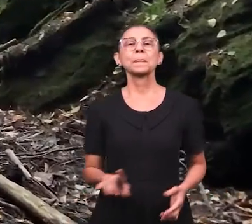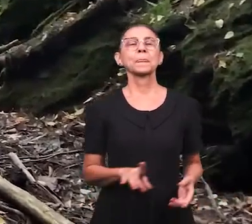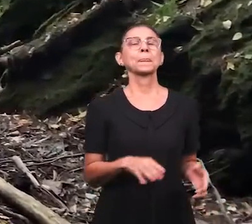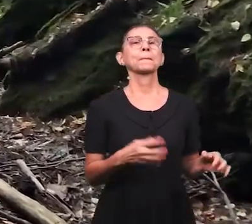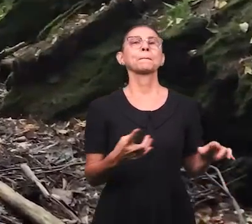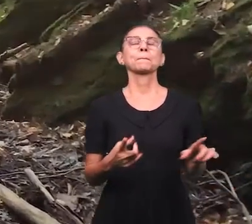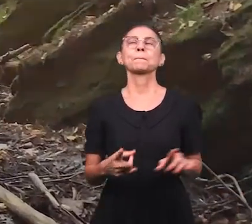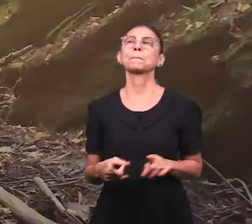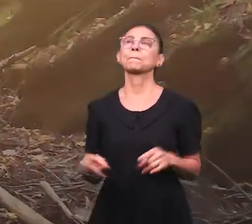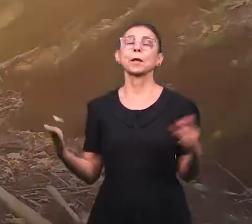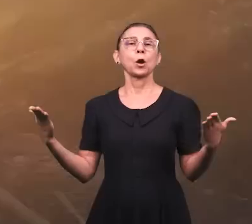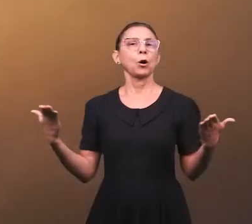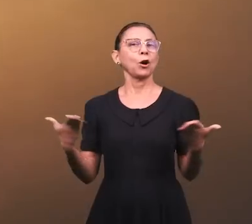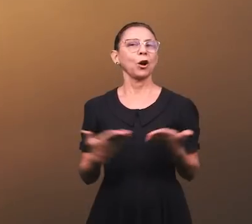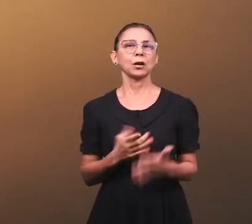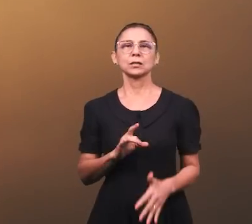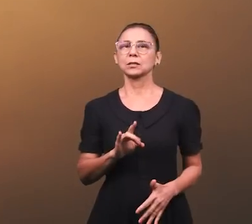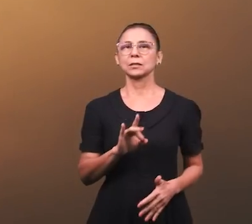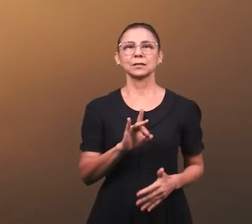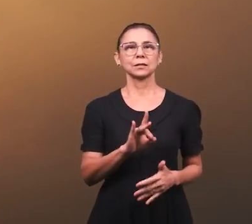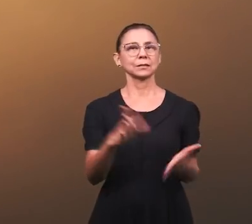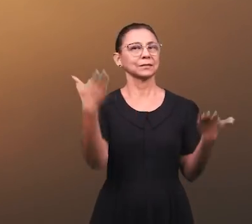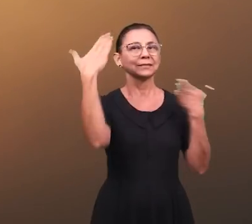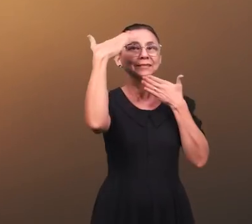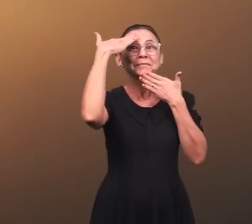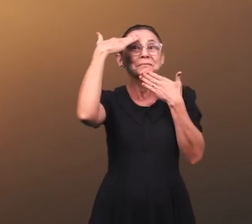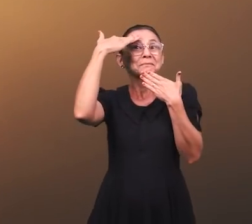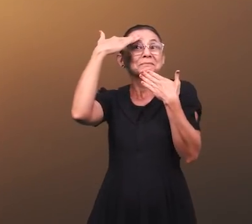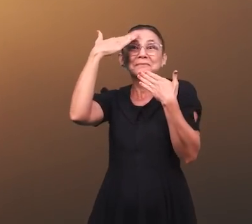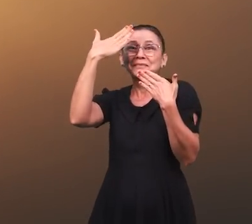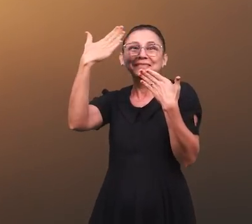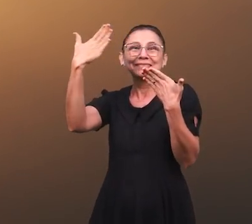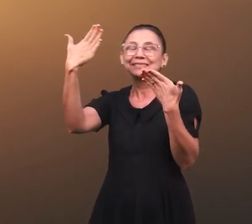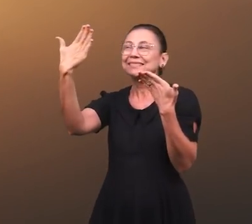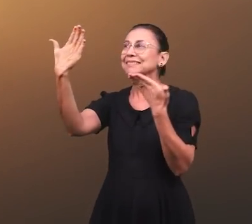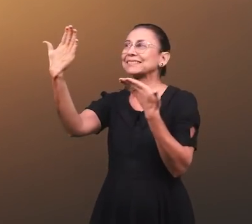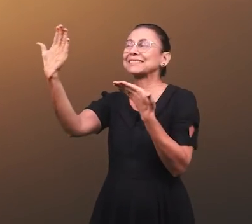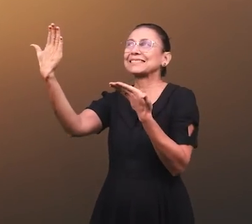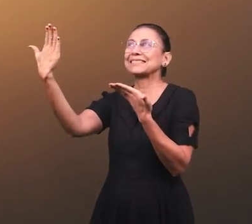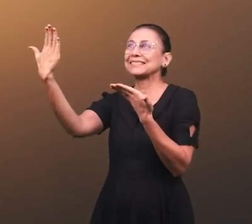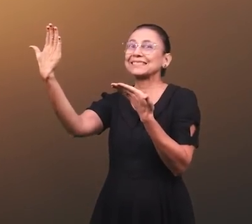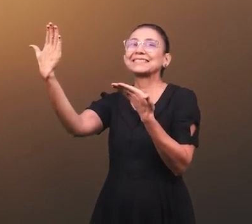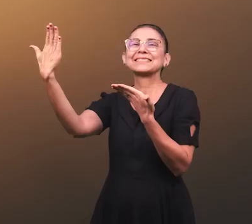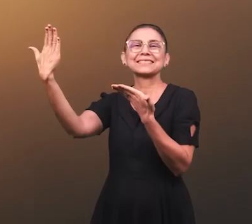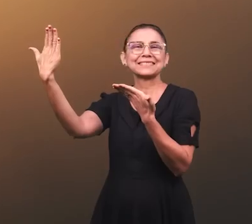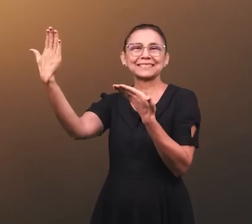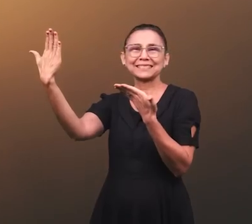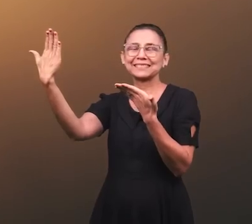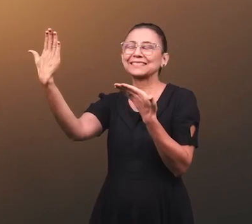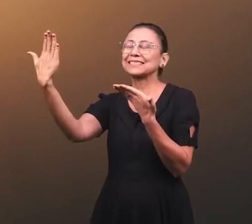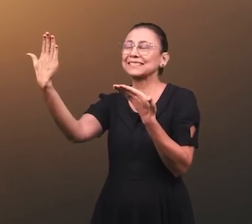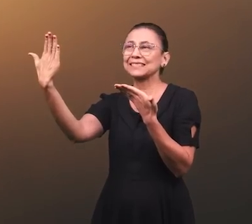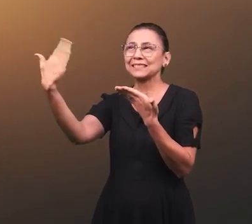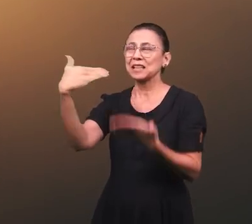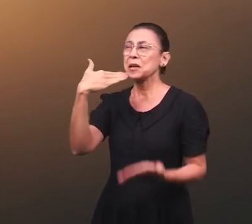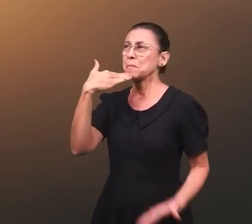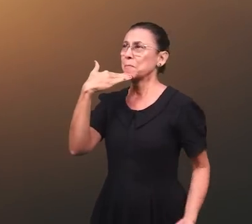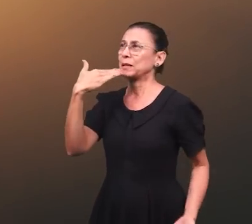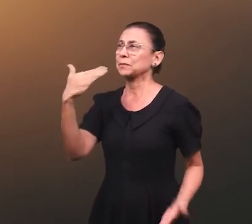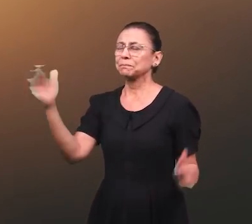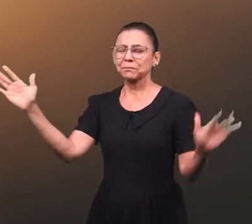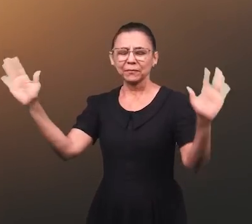Senhor. Hoje quero somente agradecer a ti.